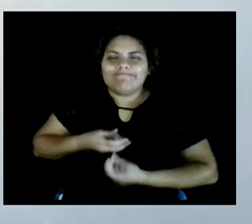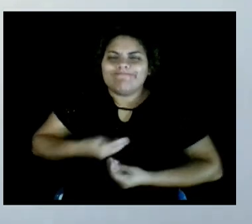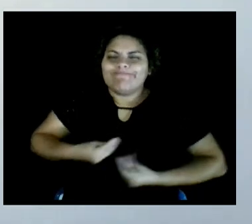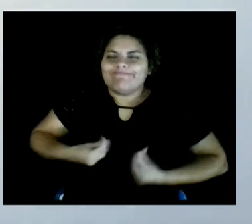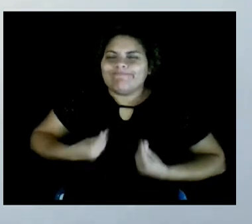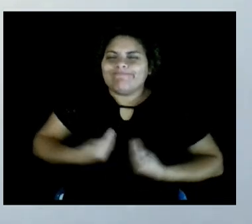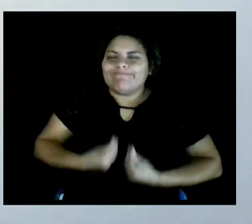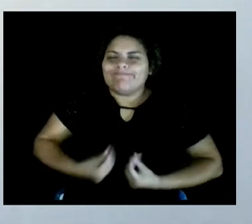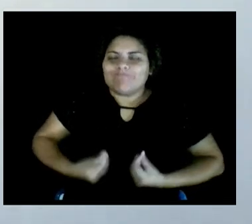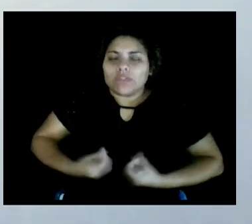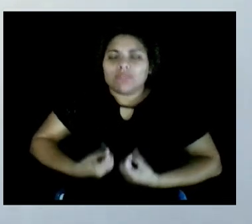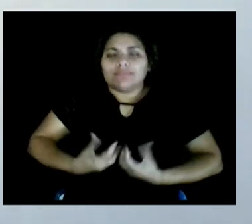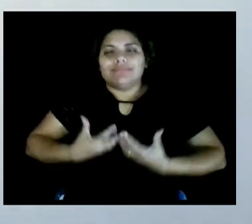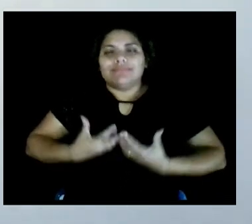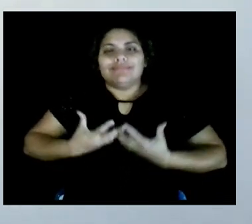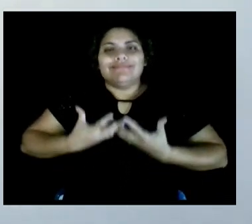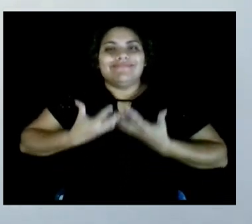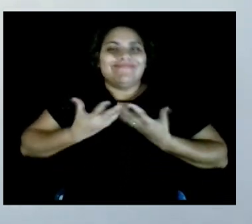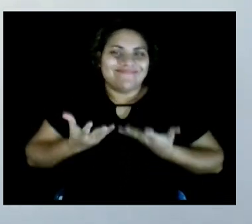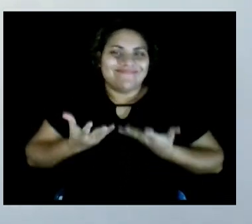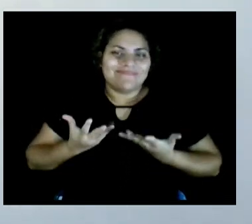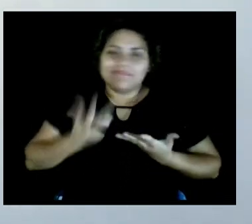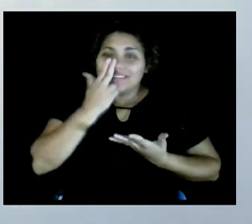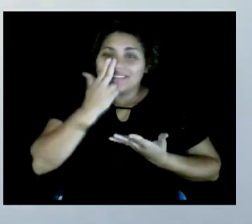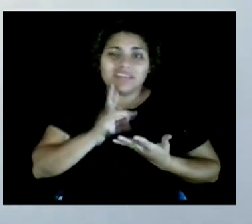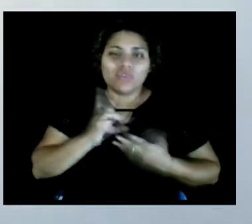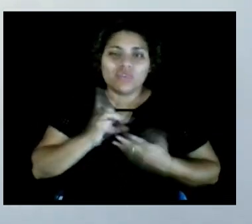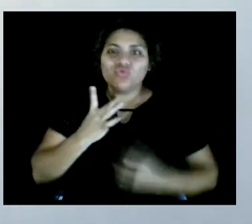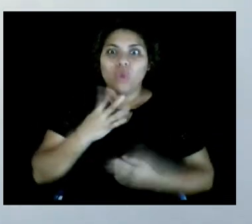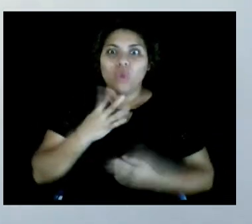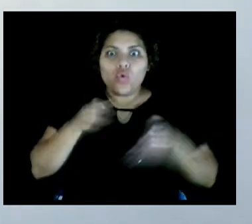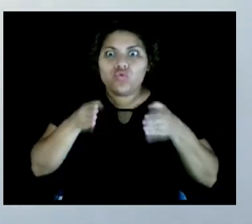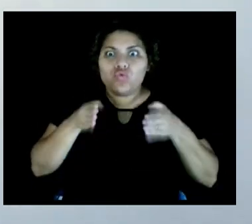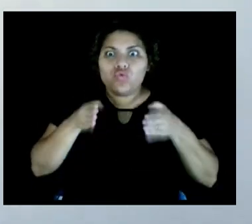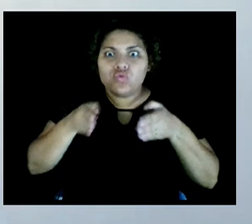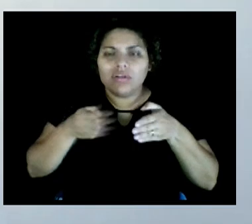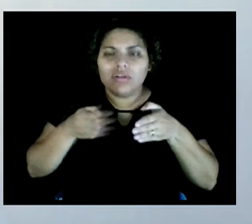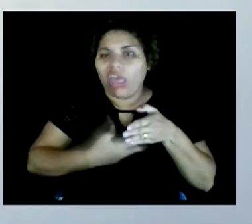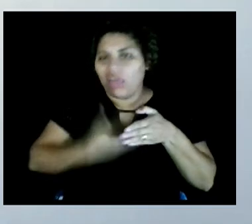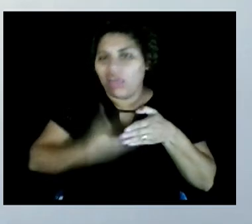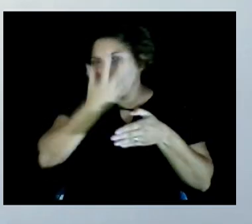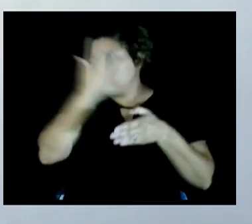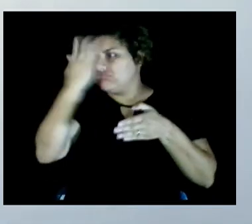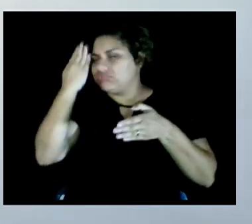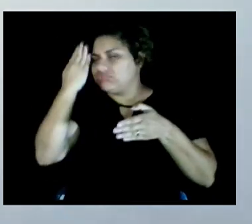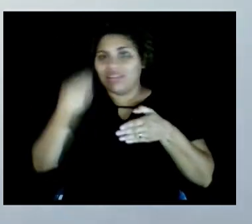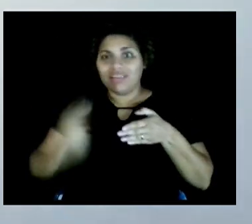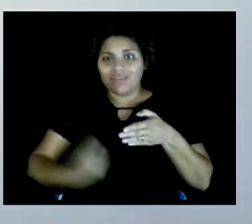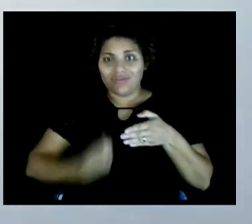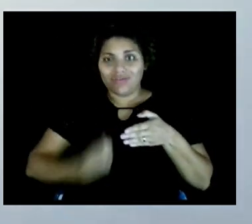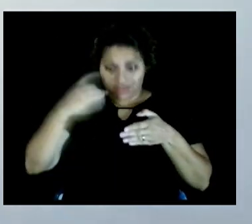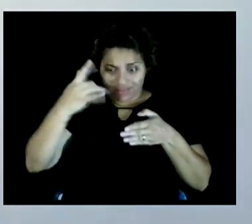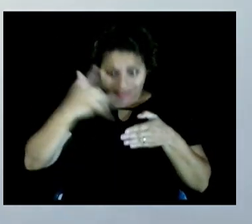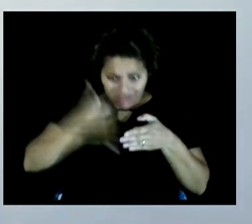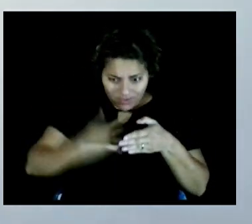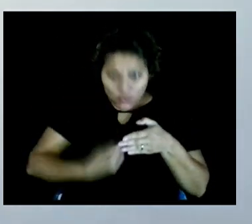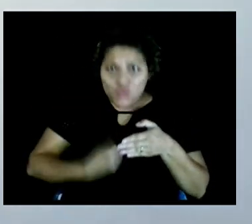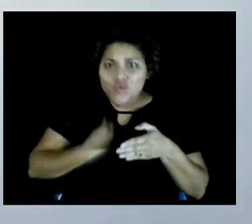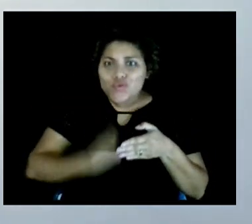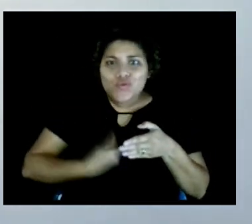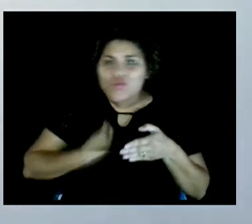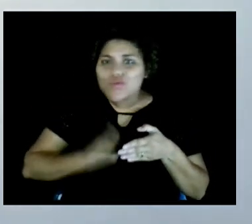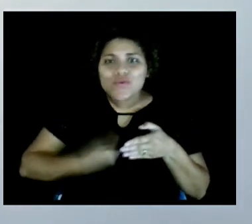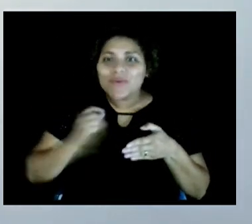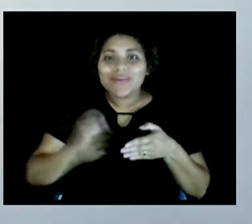recorda disso, é muito bom. Porque a gente consegue talvez administrar um pouco melhor o que aquilo traz e como que